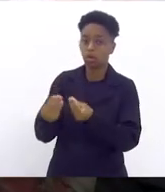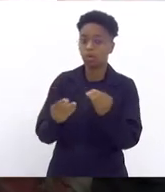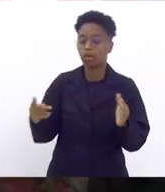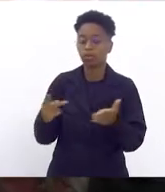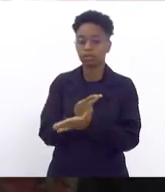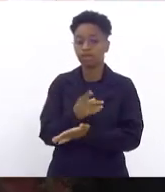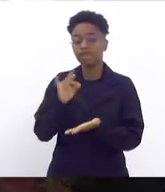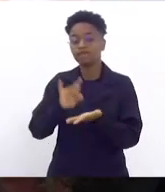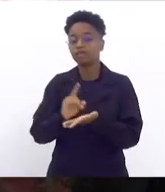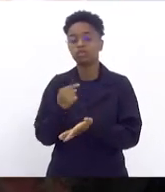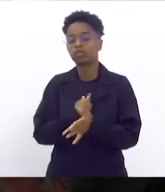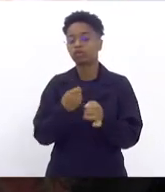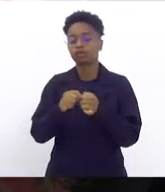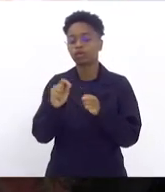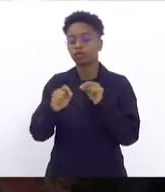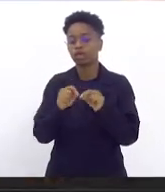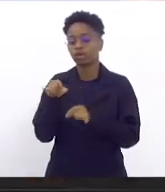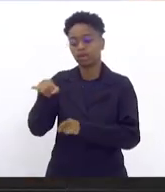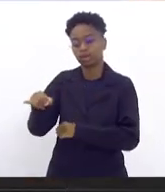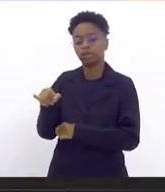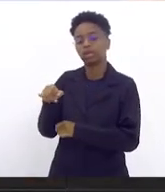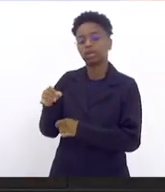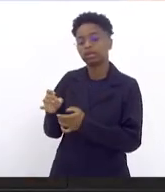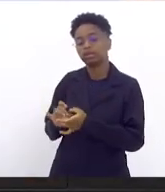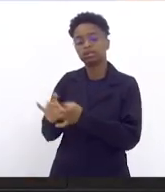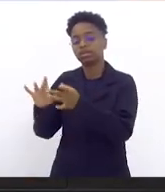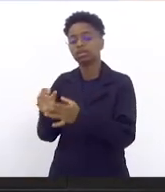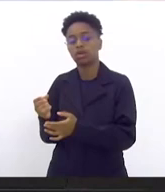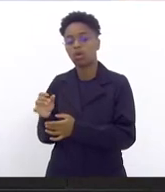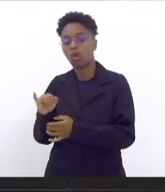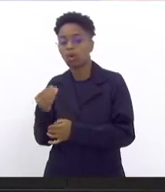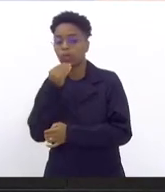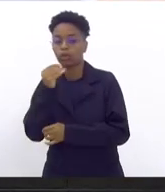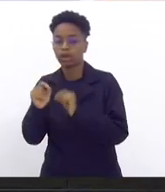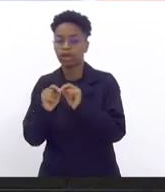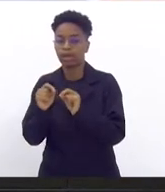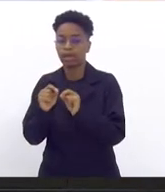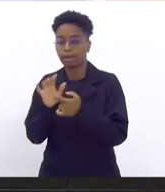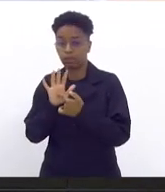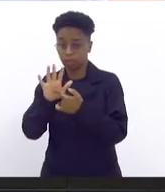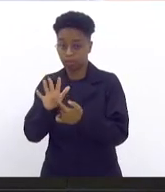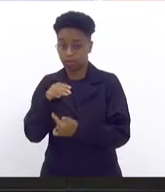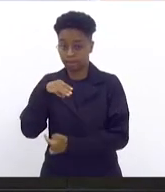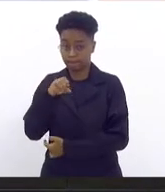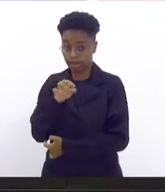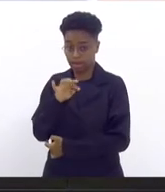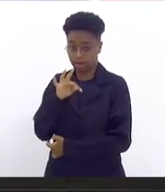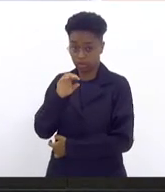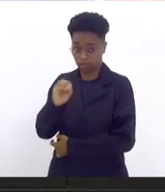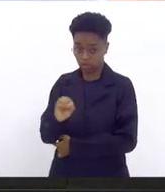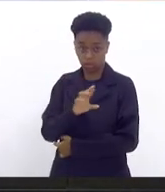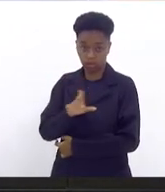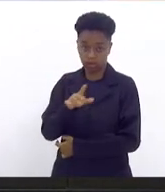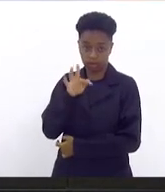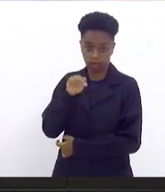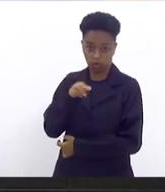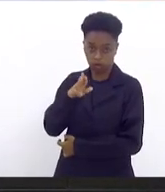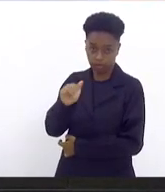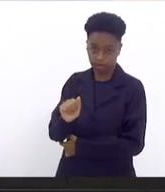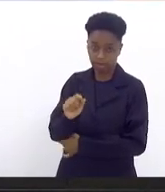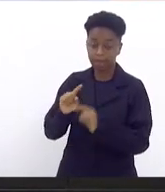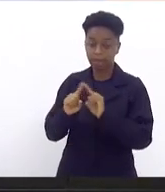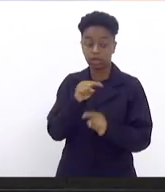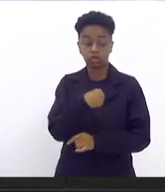fazendo aqui é dando a chance do INEPAC se manifestar sobre o mérito, não sobre a forma. Sim. E olha, a gente ouviu. Agora a decisão do parlamento é